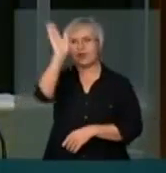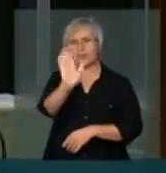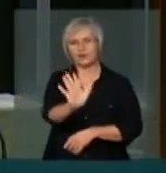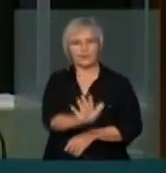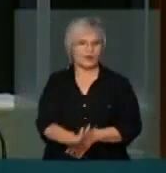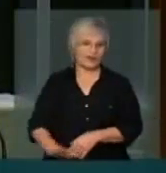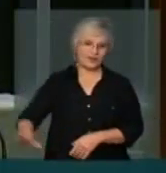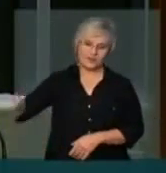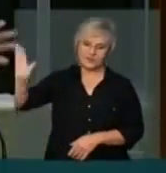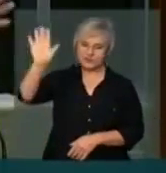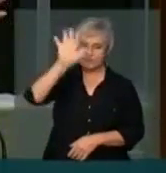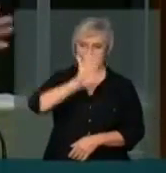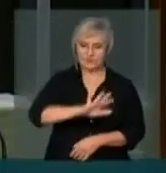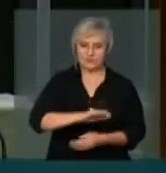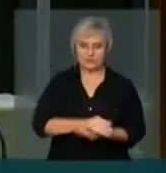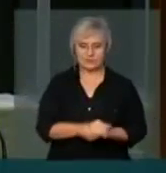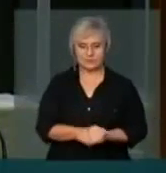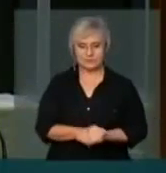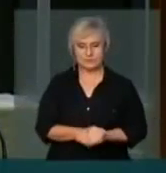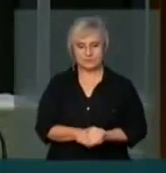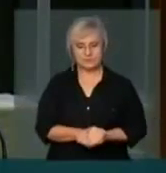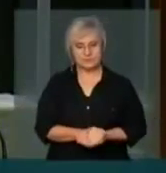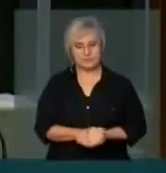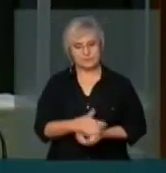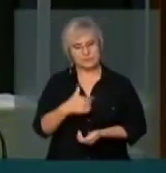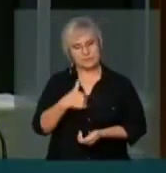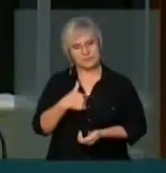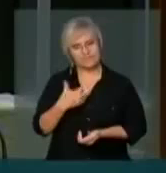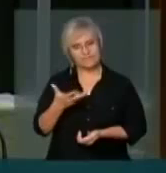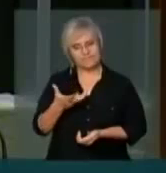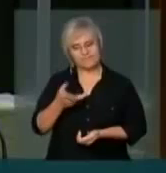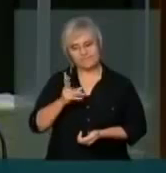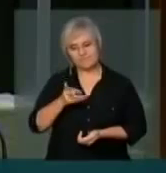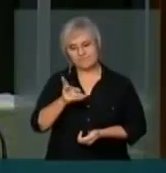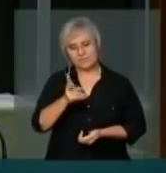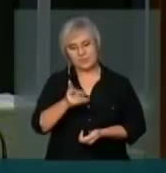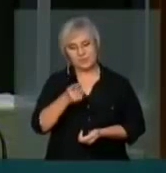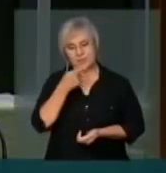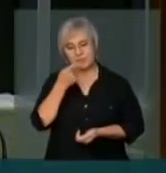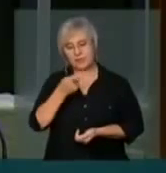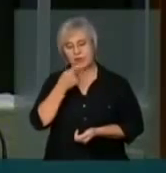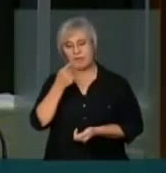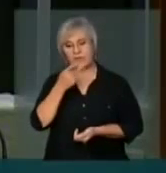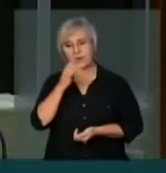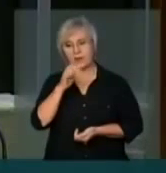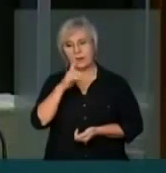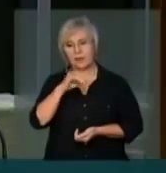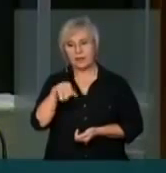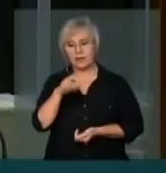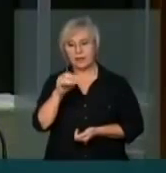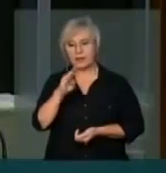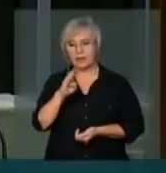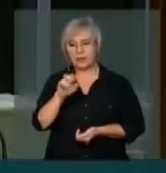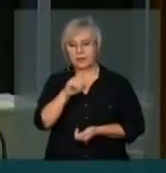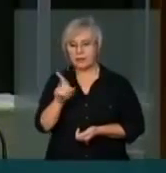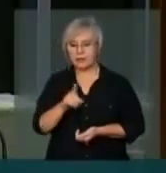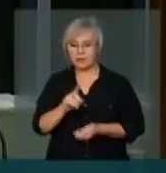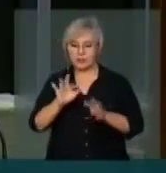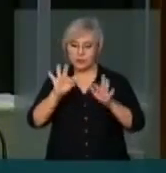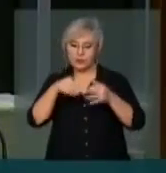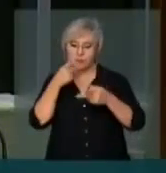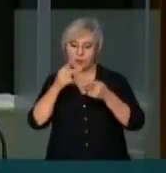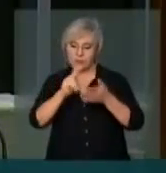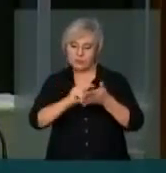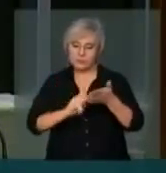brasileiras, eu queria dar continuidade à frase do deputado Edilson Beis, me lembrando aqui